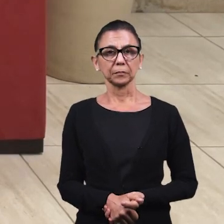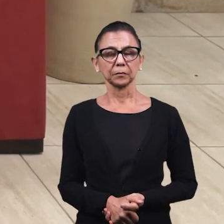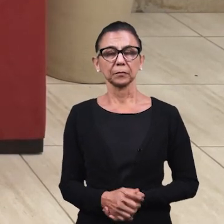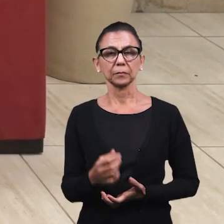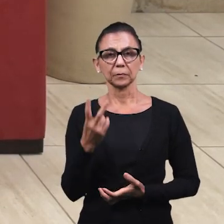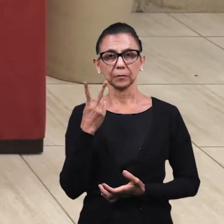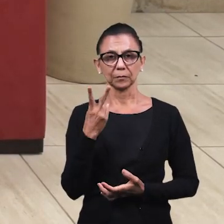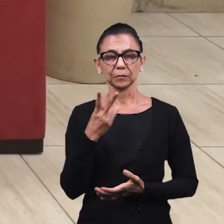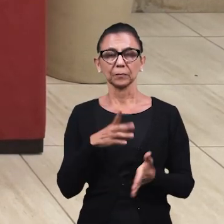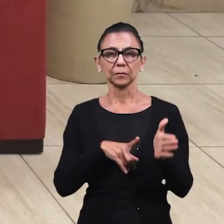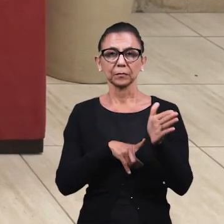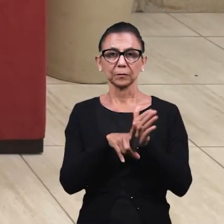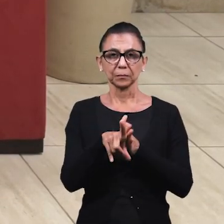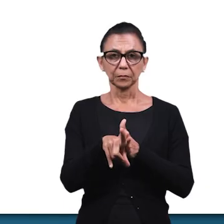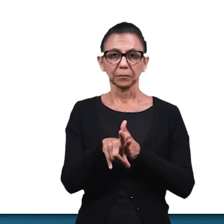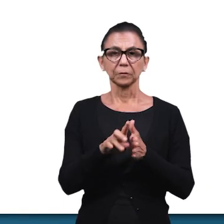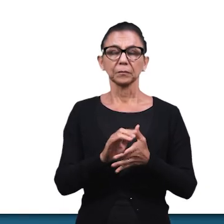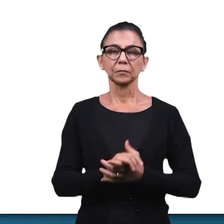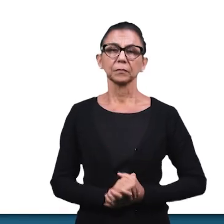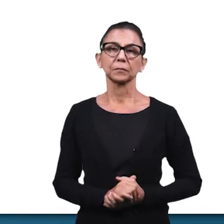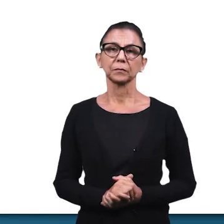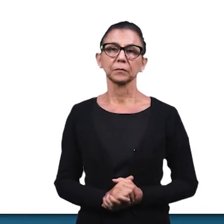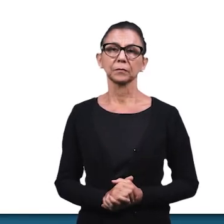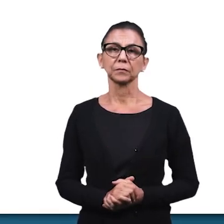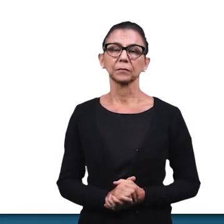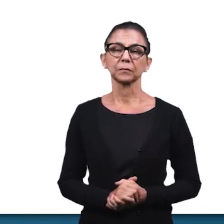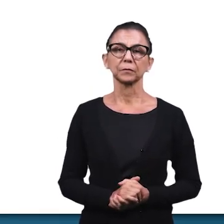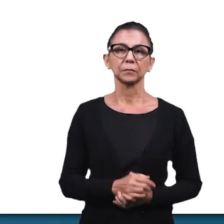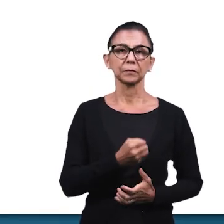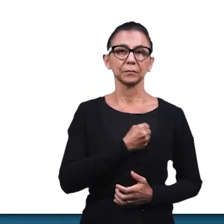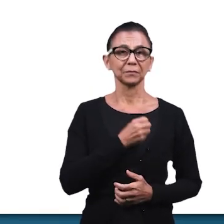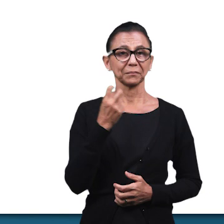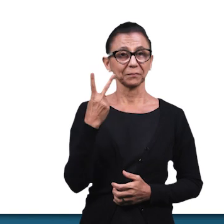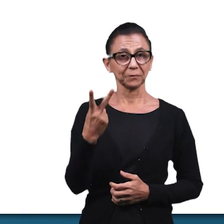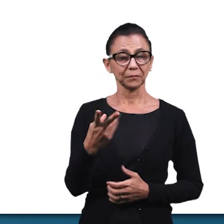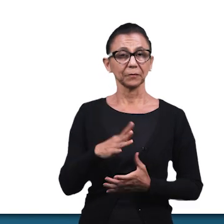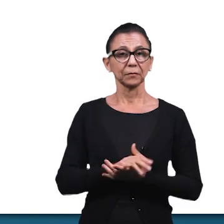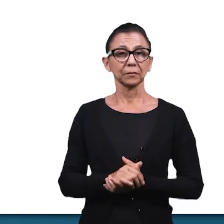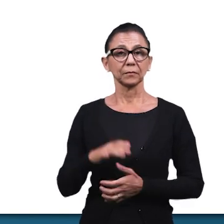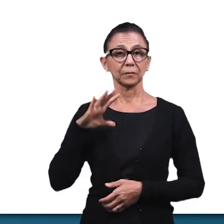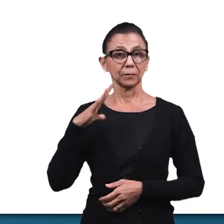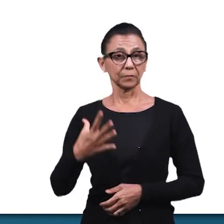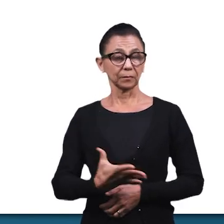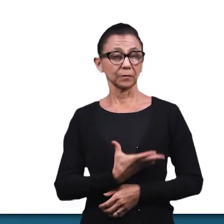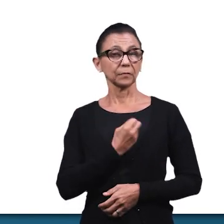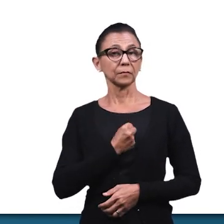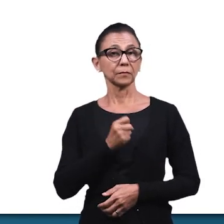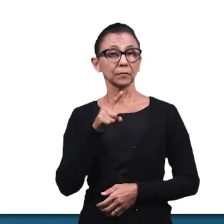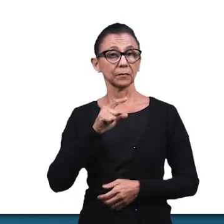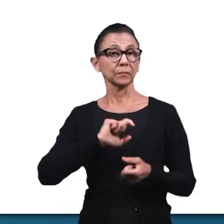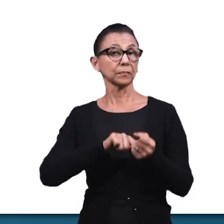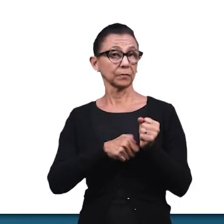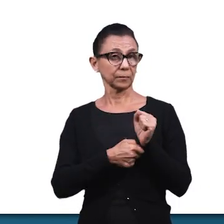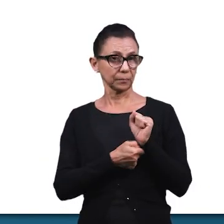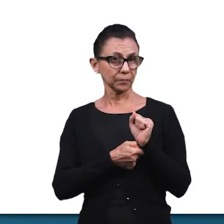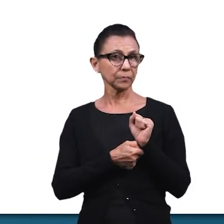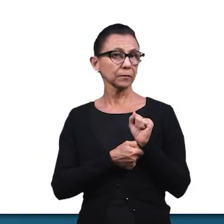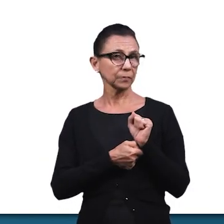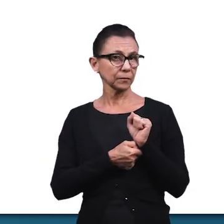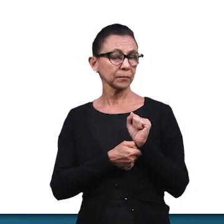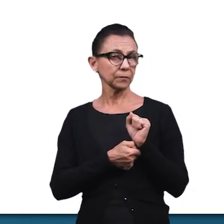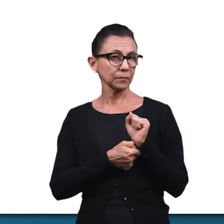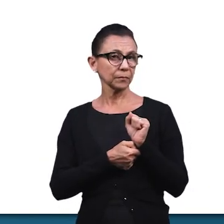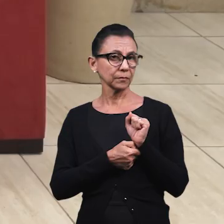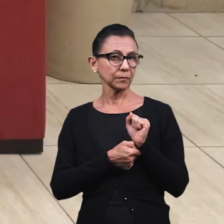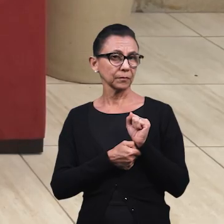traz sempre a oportunidade de um bom conteúdo. Pergunta número 2 diz assim: a salvação é um mistério? Temos